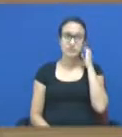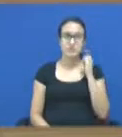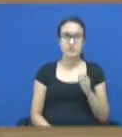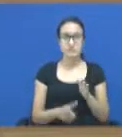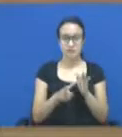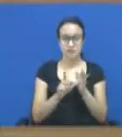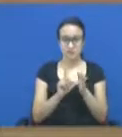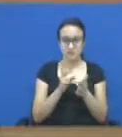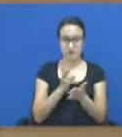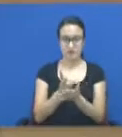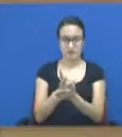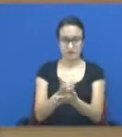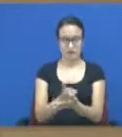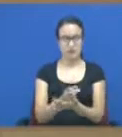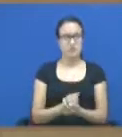Antes de prosseguir com a